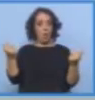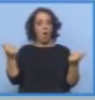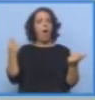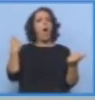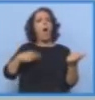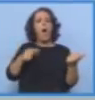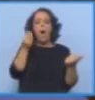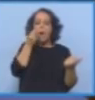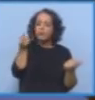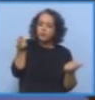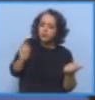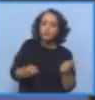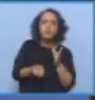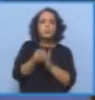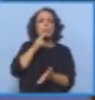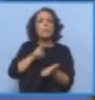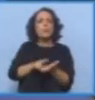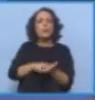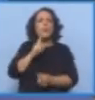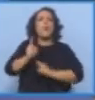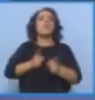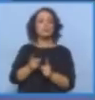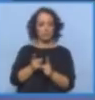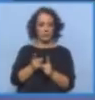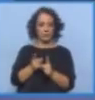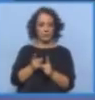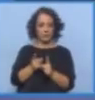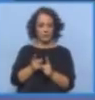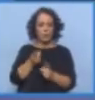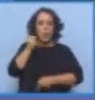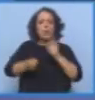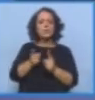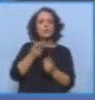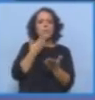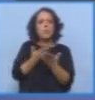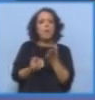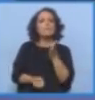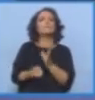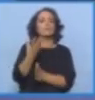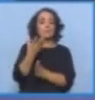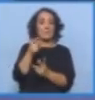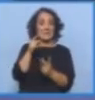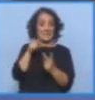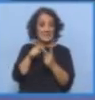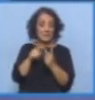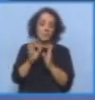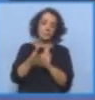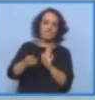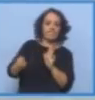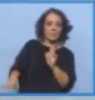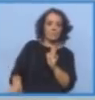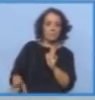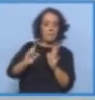causas, há motivos, há fundamentos que deviam ser erradicados, que devíamos